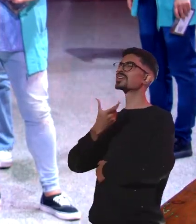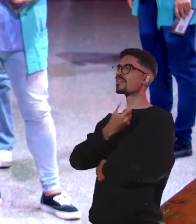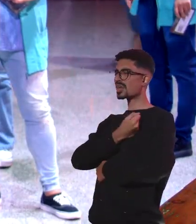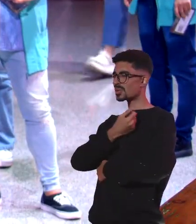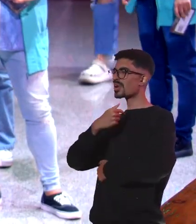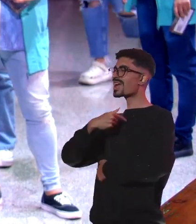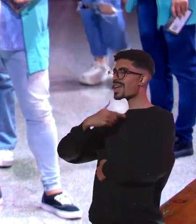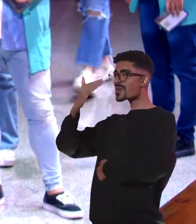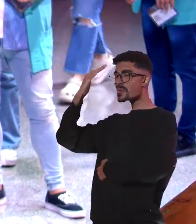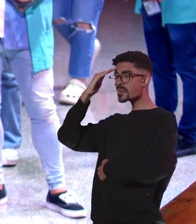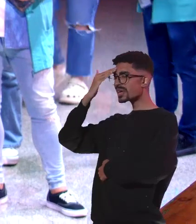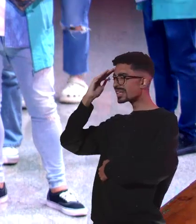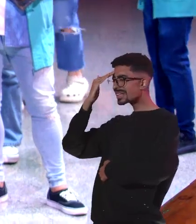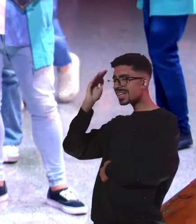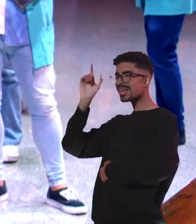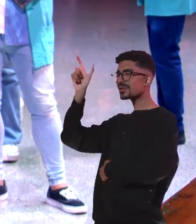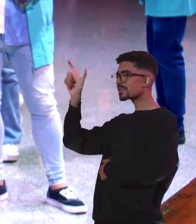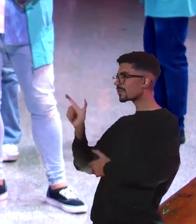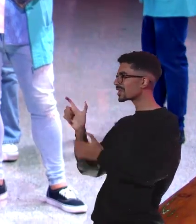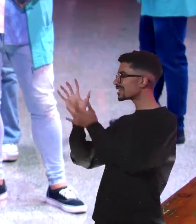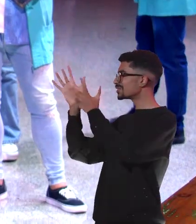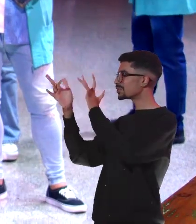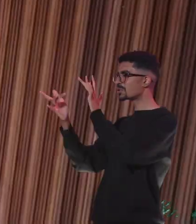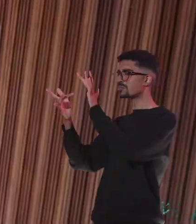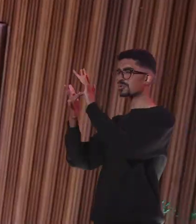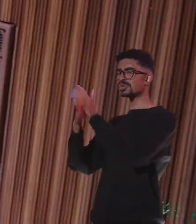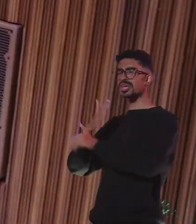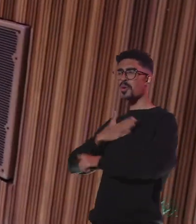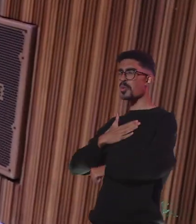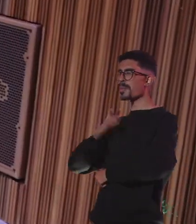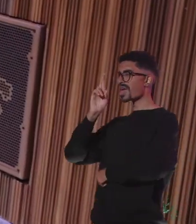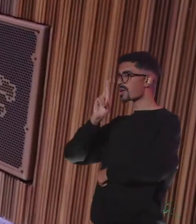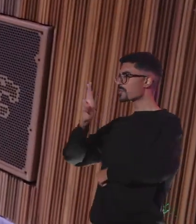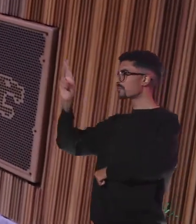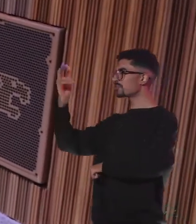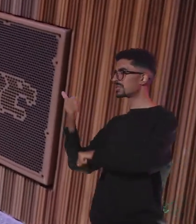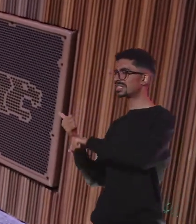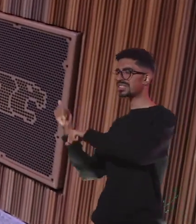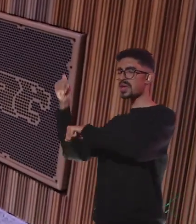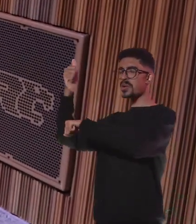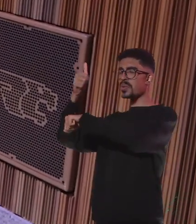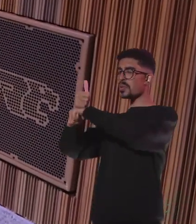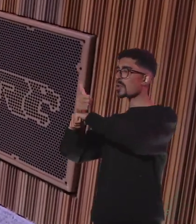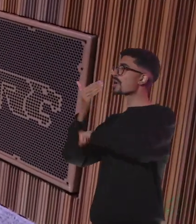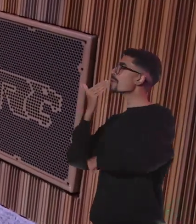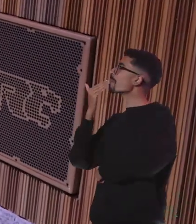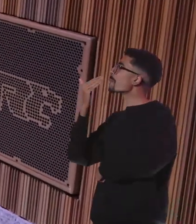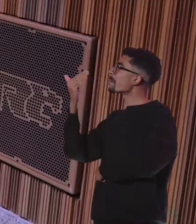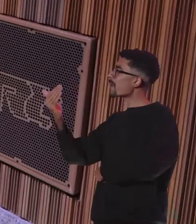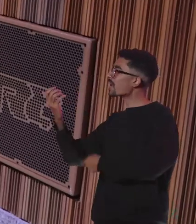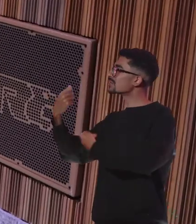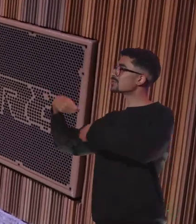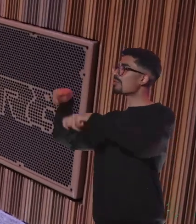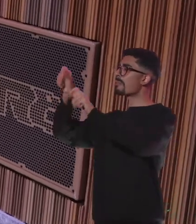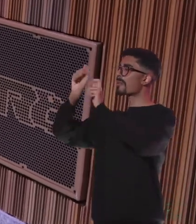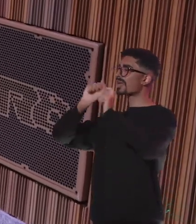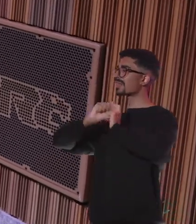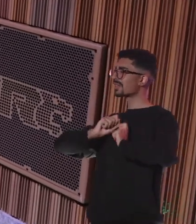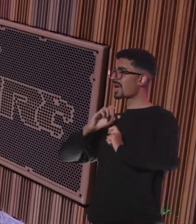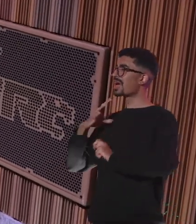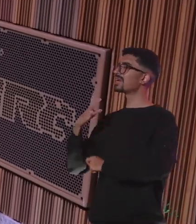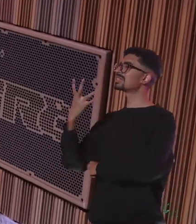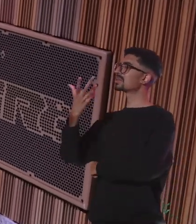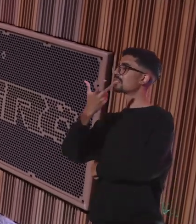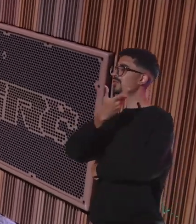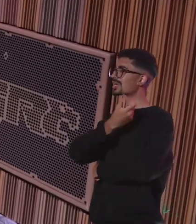como meu Senhor. E eu te peço, me dá a salvação, a tua